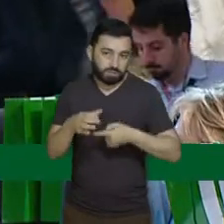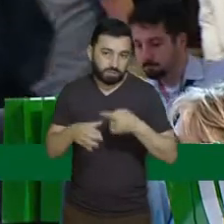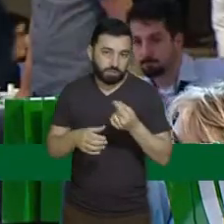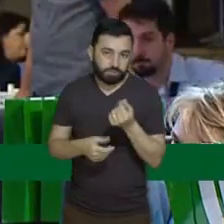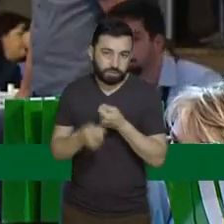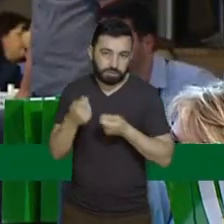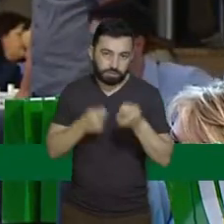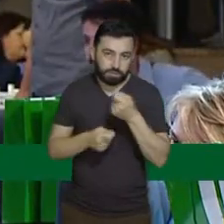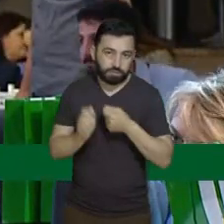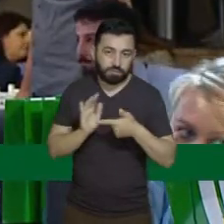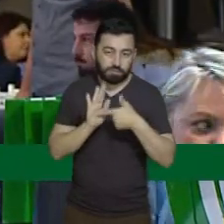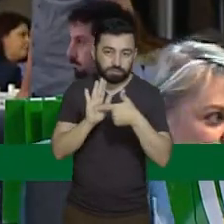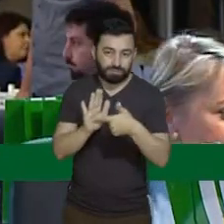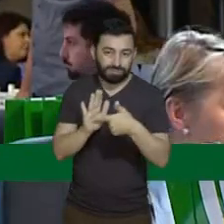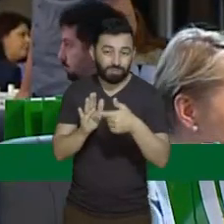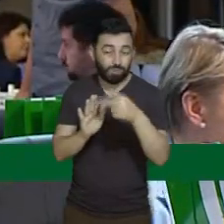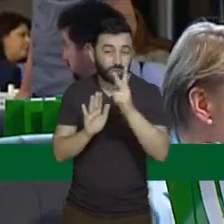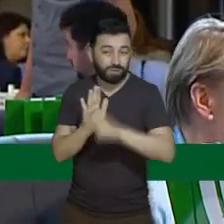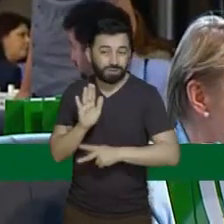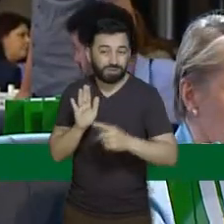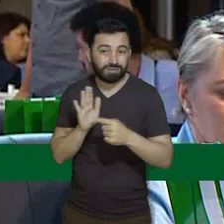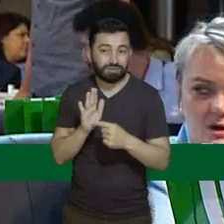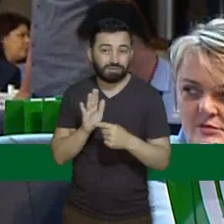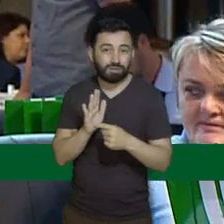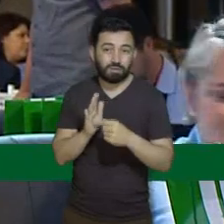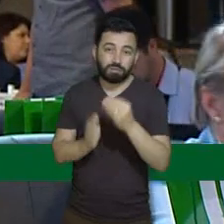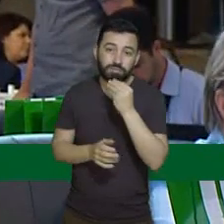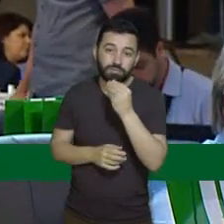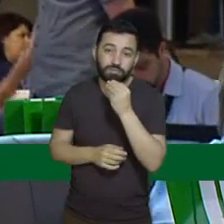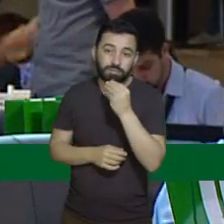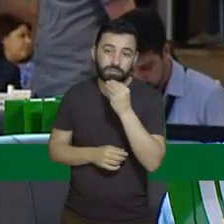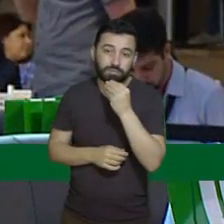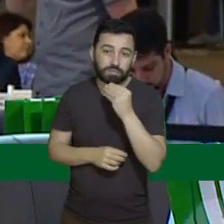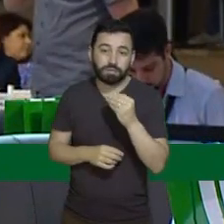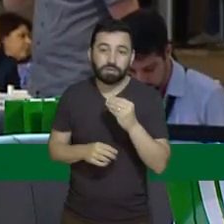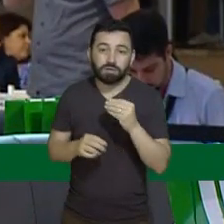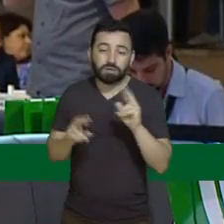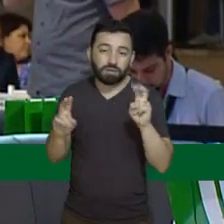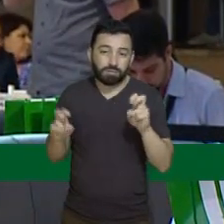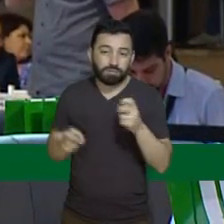aportou esse projeto e é óbvio, pela questão